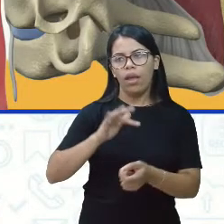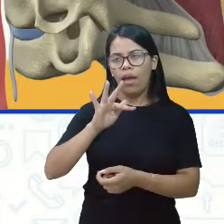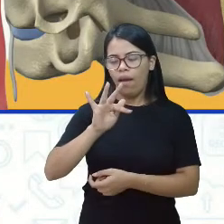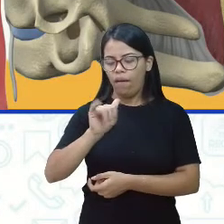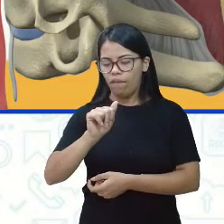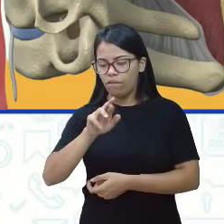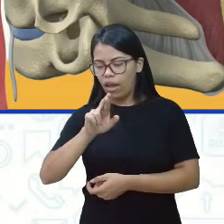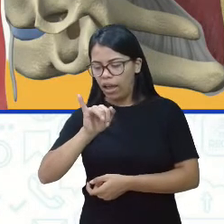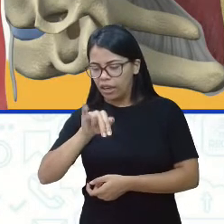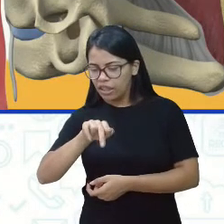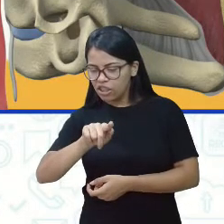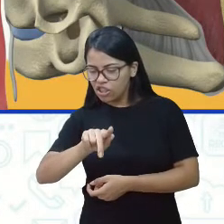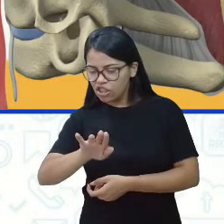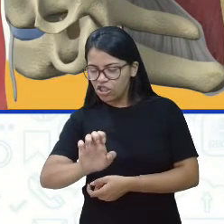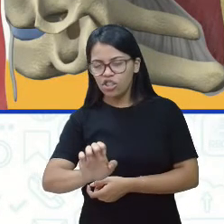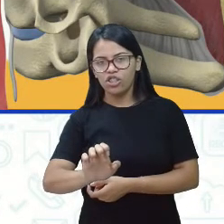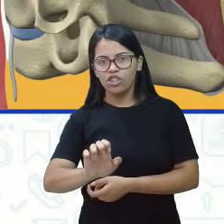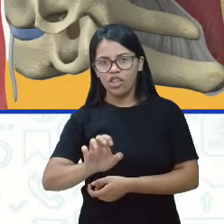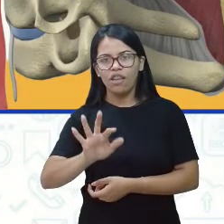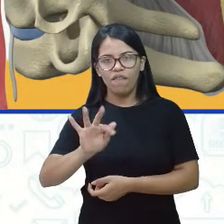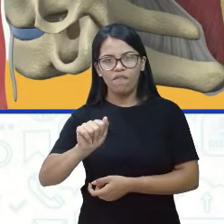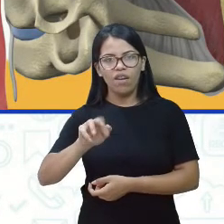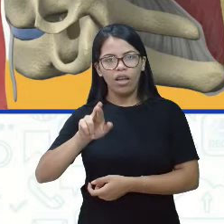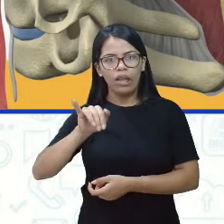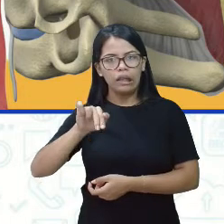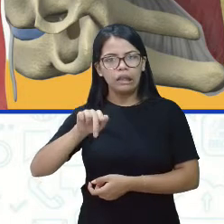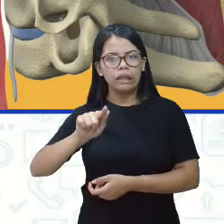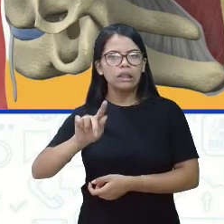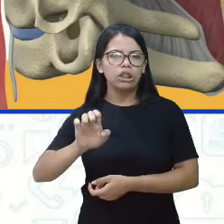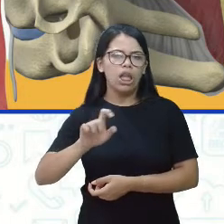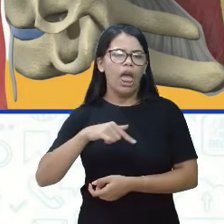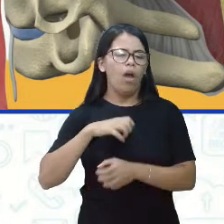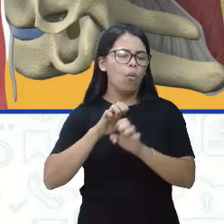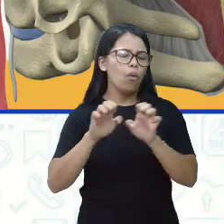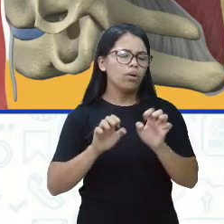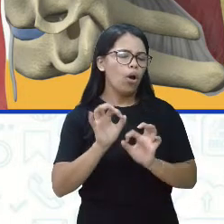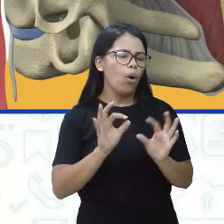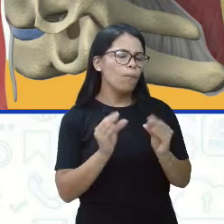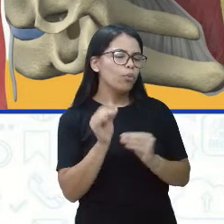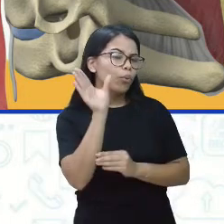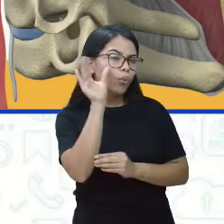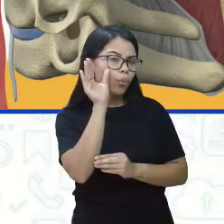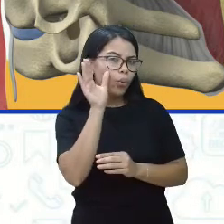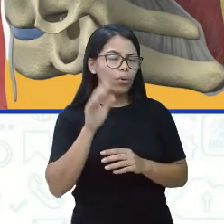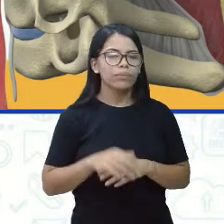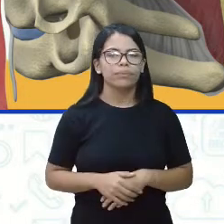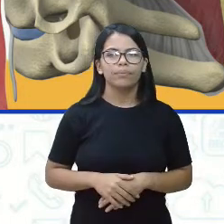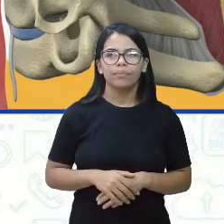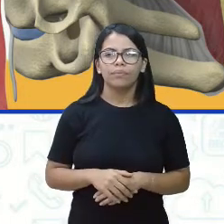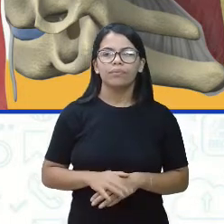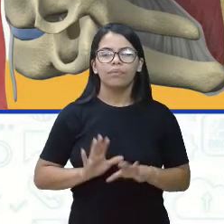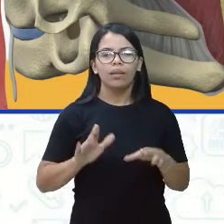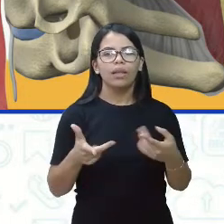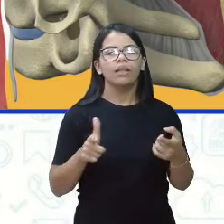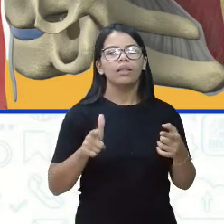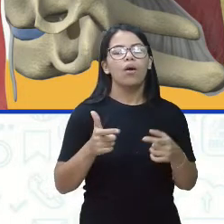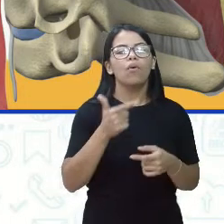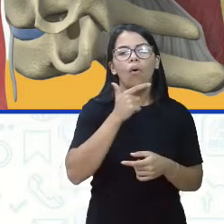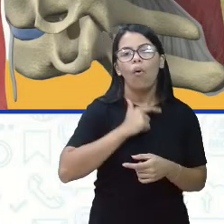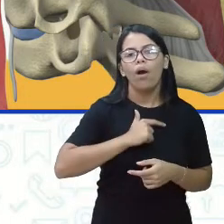faringe seria uma estrutura bem curiosa. Veja o que eu coloquei. É um canal comum aos